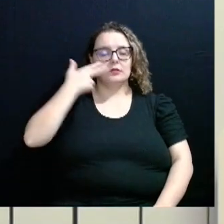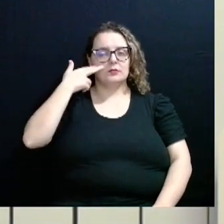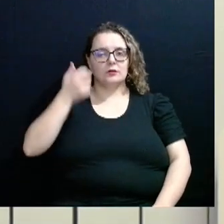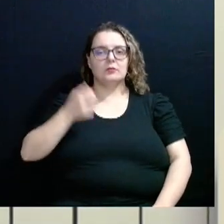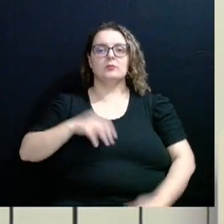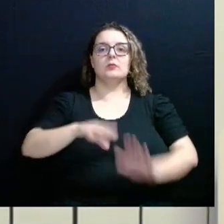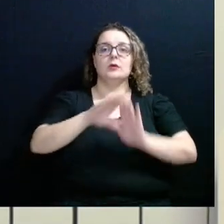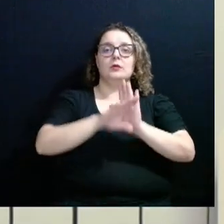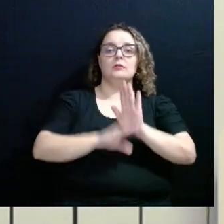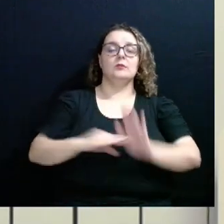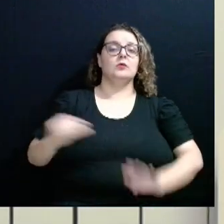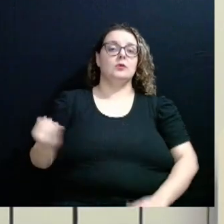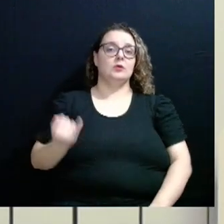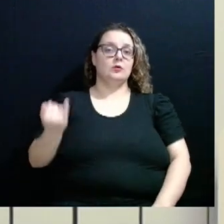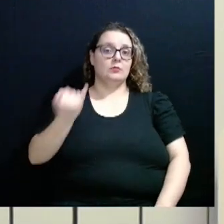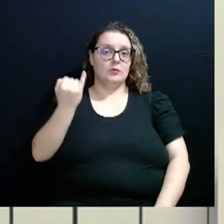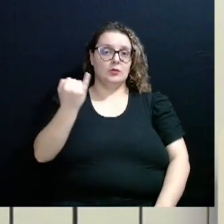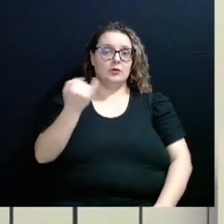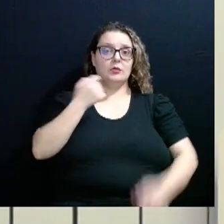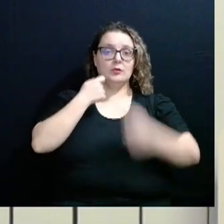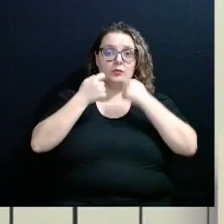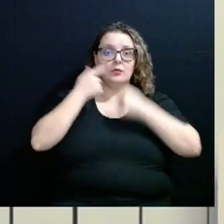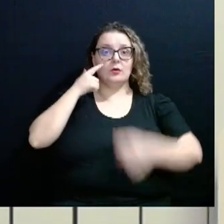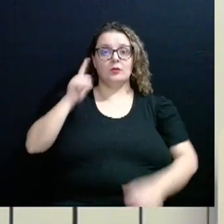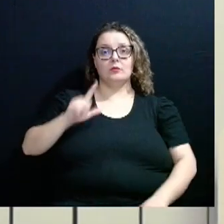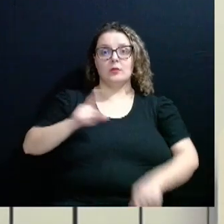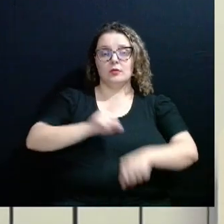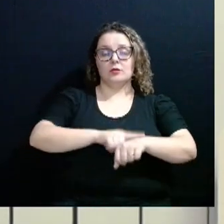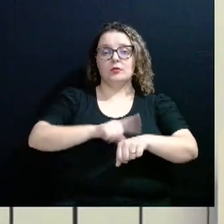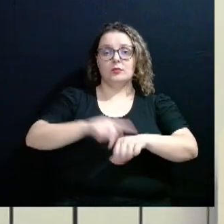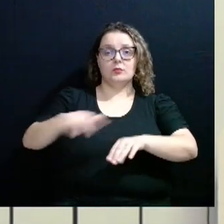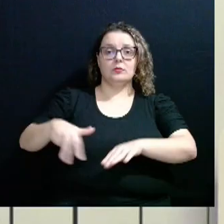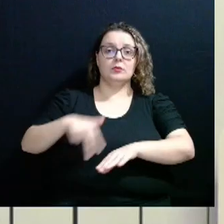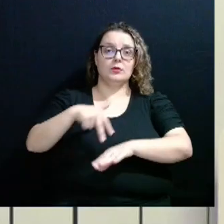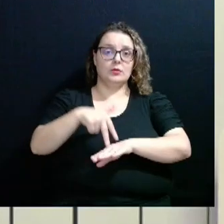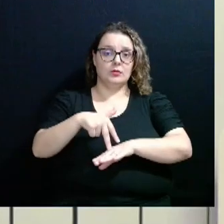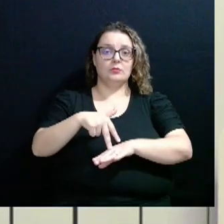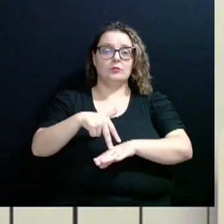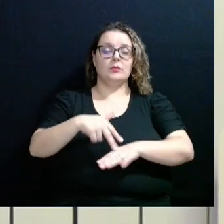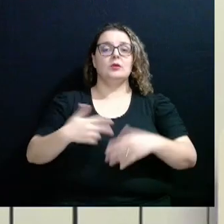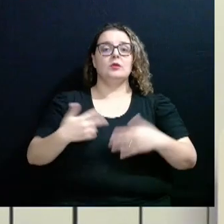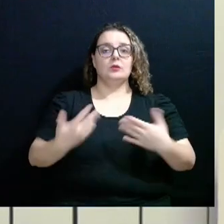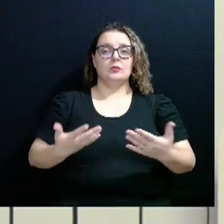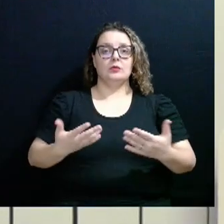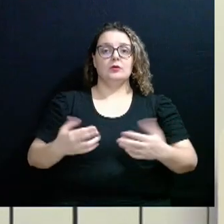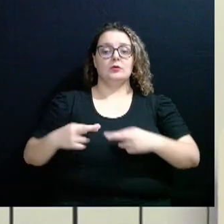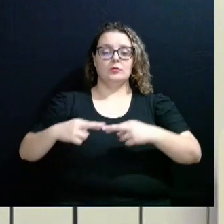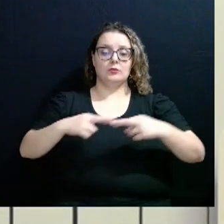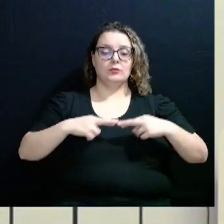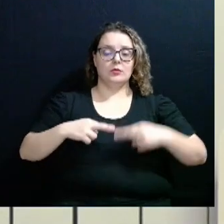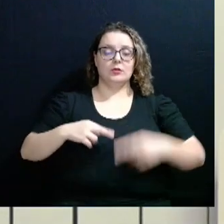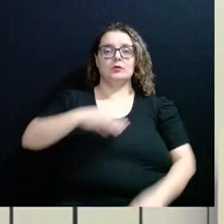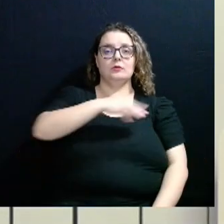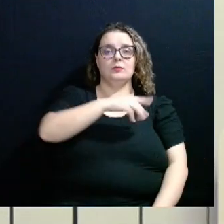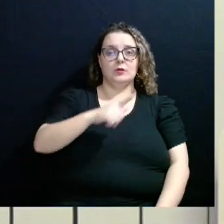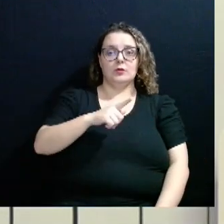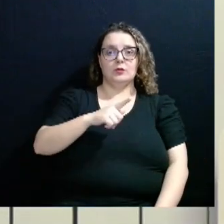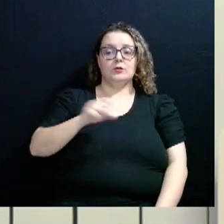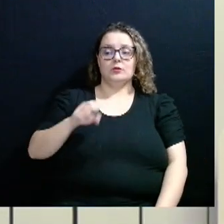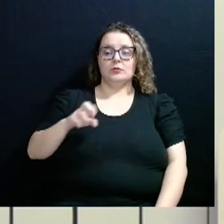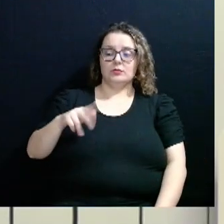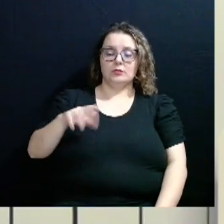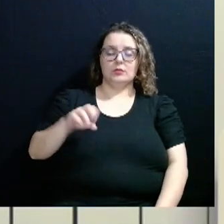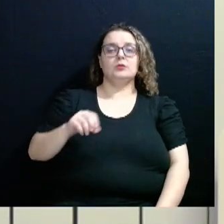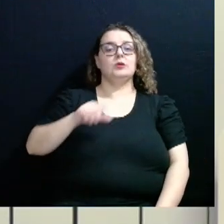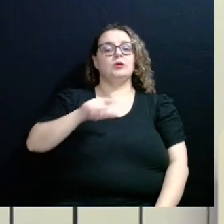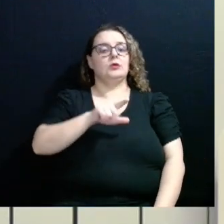repórter e, claro, né, a disponibilidade do tempo do presidente da Rede Mário Gatti, o Sérgio Bisoni, da Lucimeire Martini, que é a coordenadora